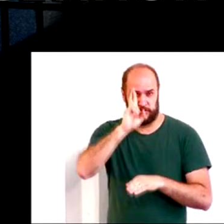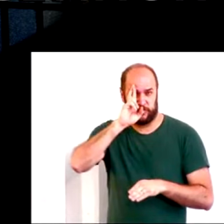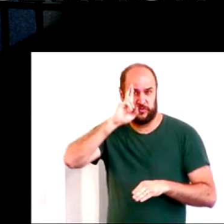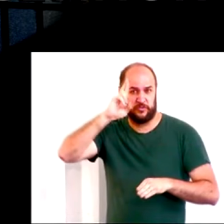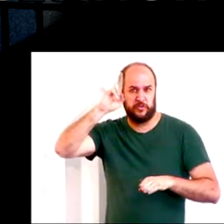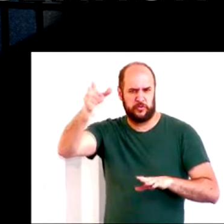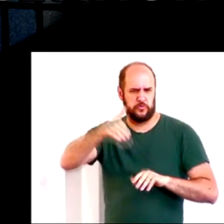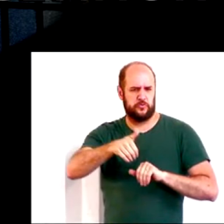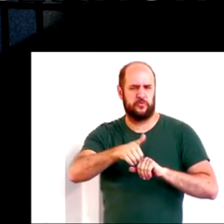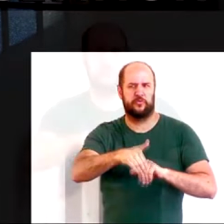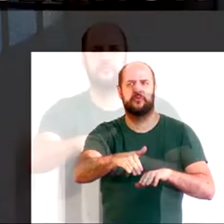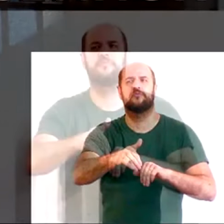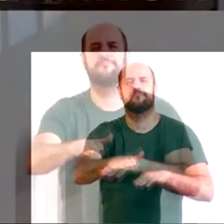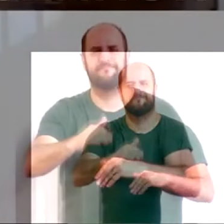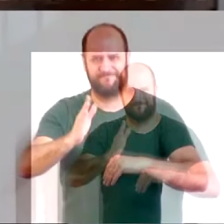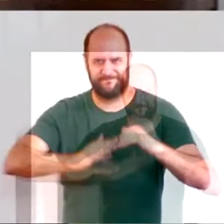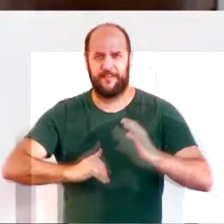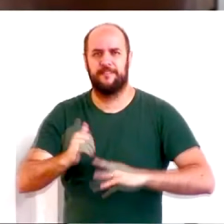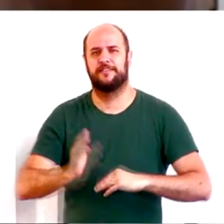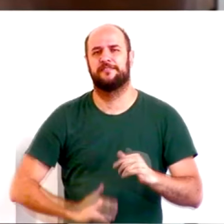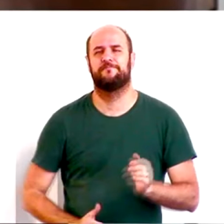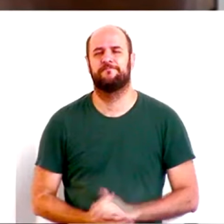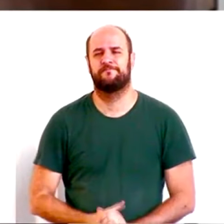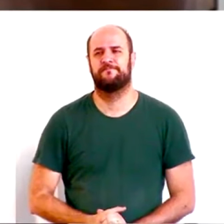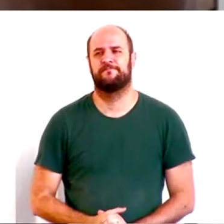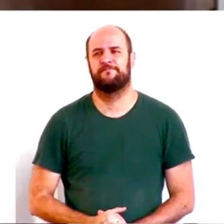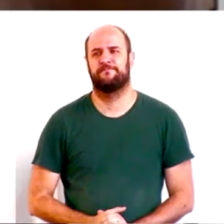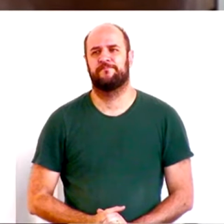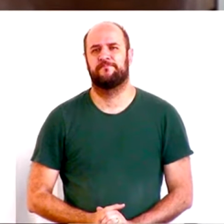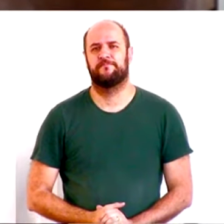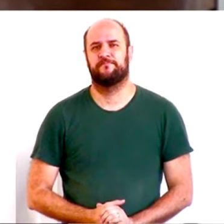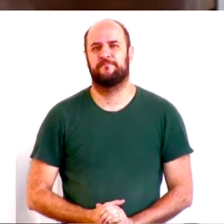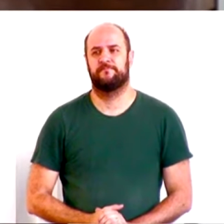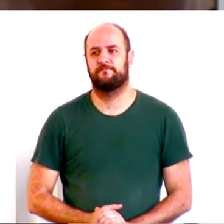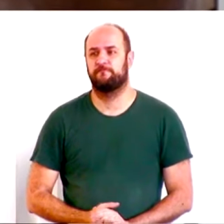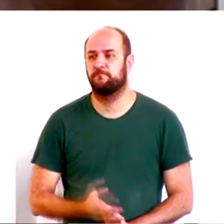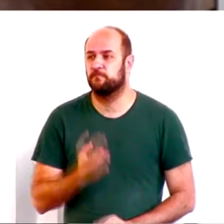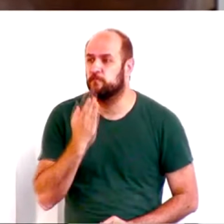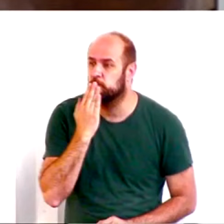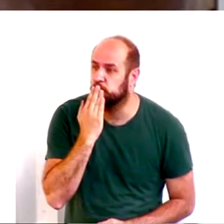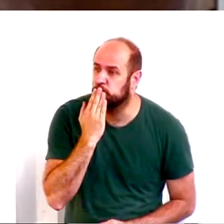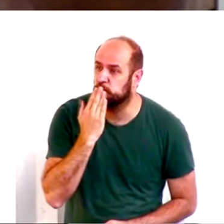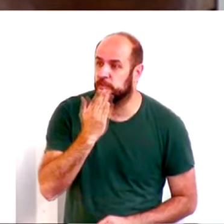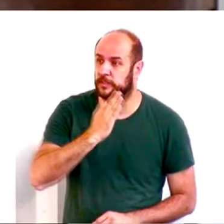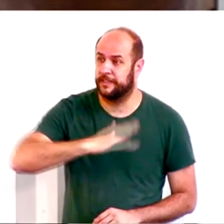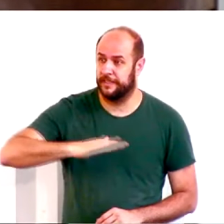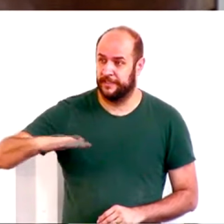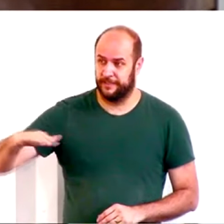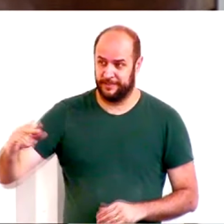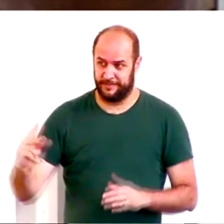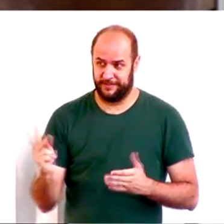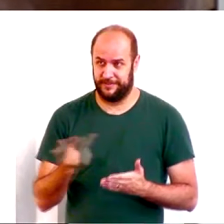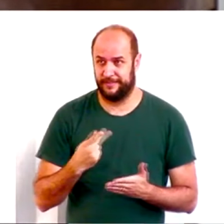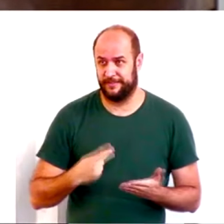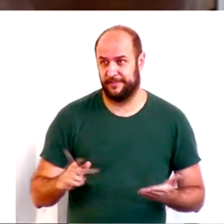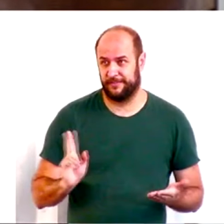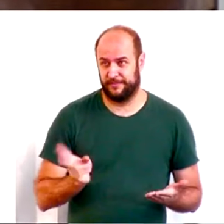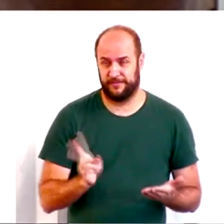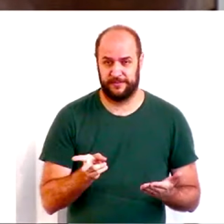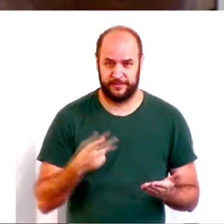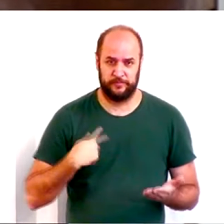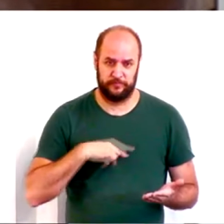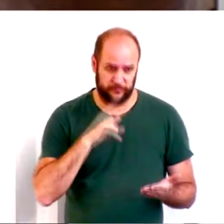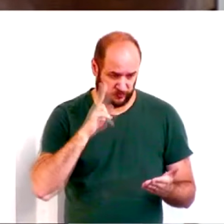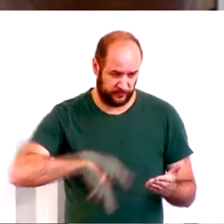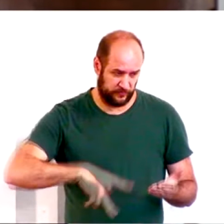exércitos fará isto então quero pedir as crianças que farão a ilustração que sempre acompanham as nossas